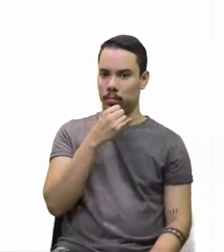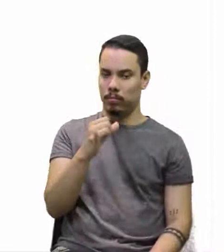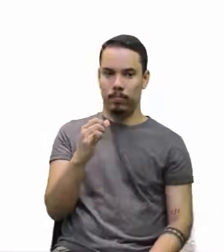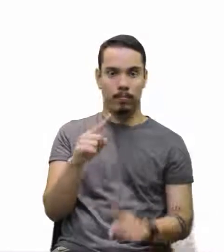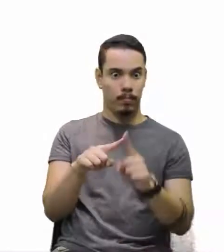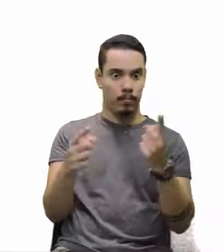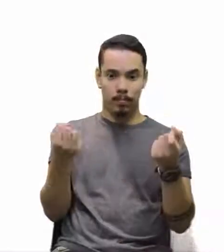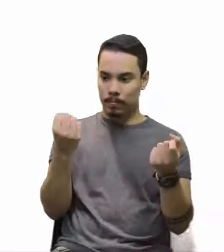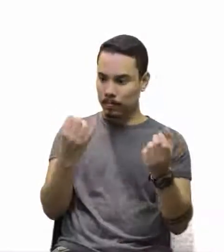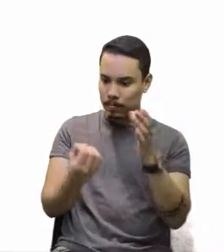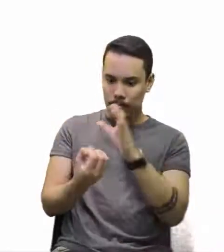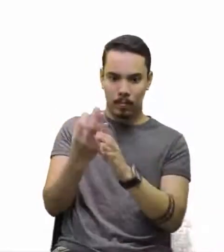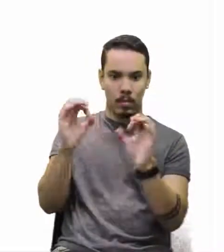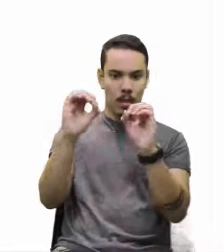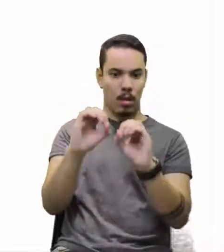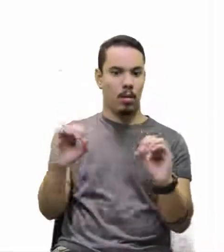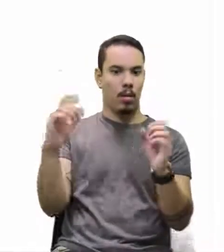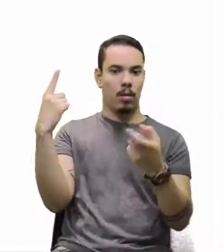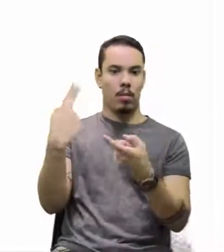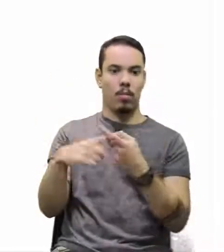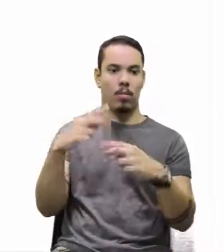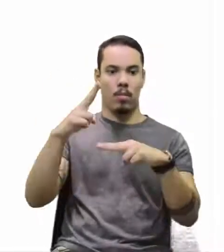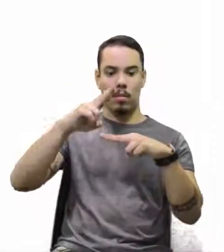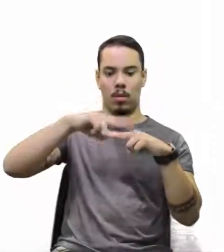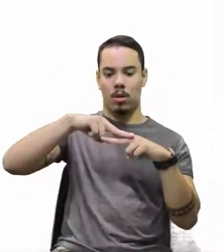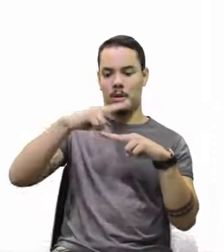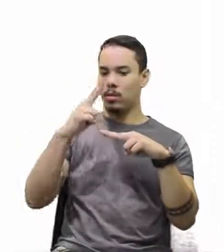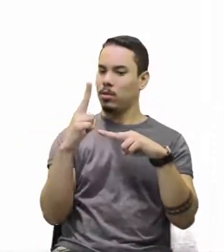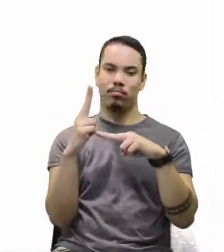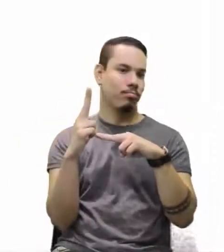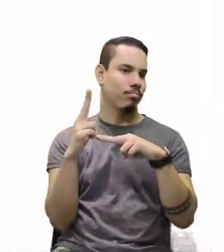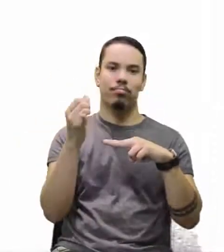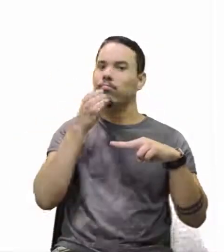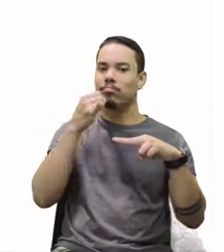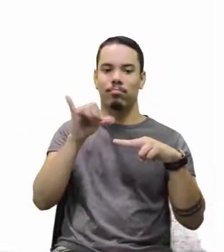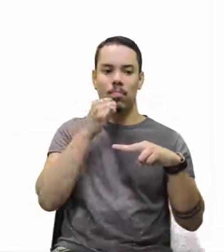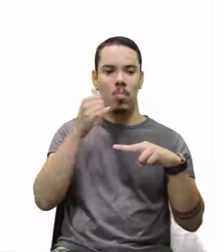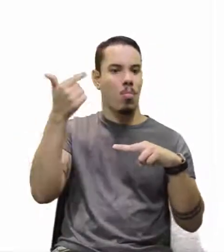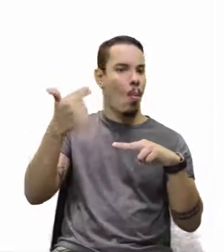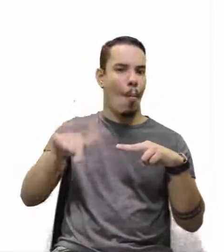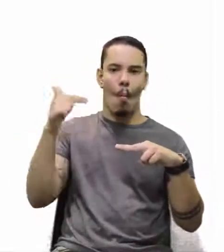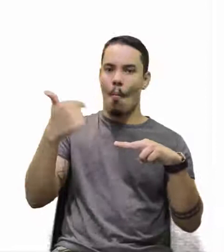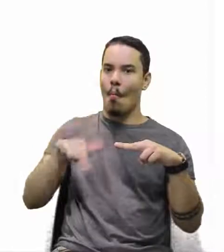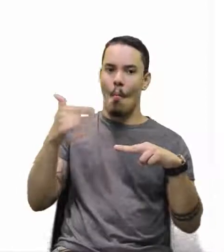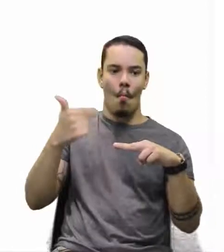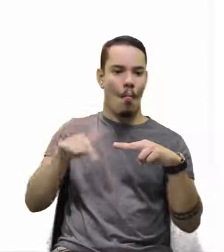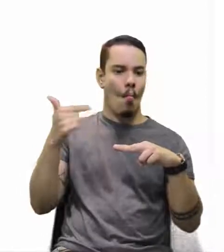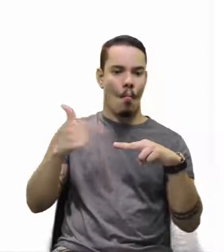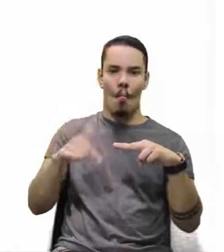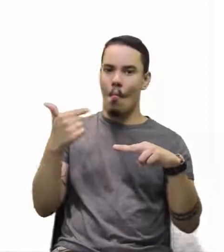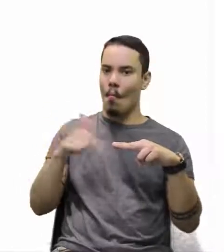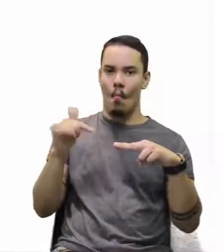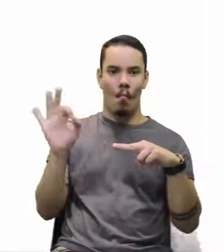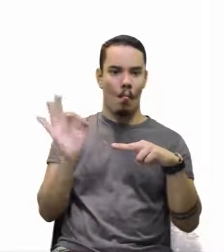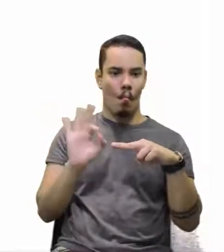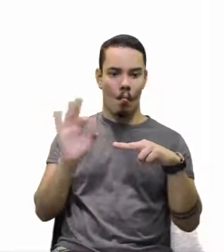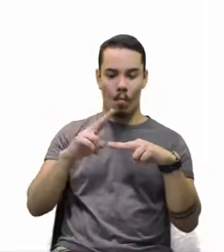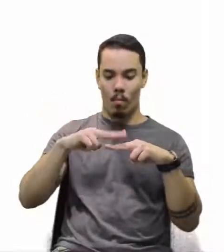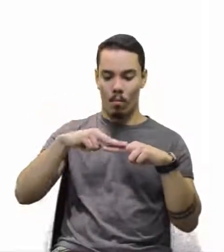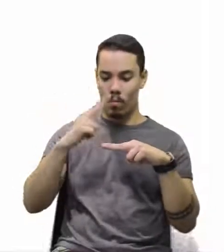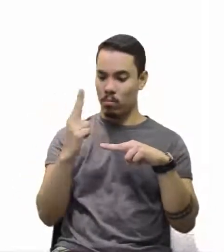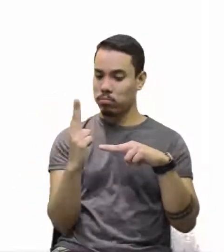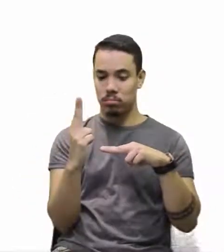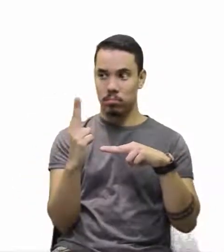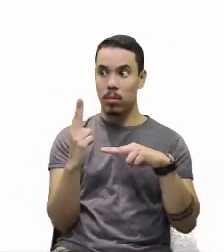não apareceu porque o circuito está aberto, a chave está aberta aqui, ó. Chave aberta, não tem corrente elétrica, mas